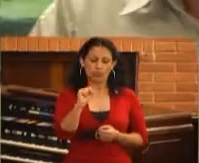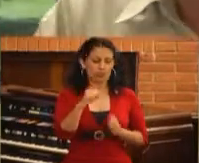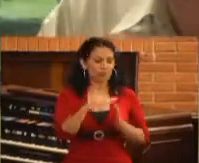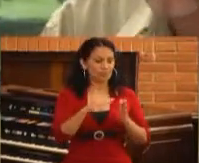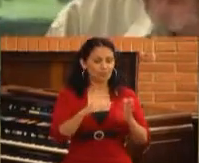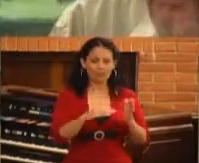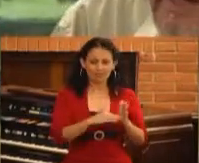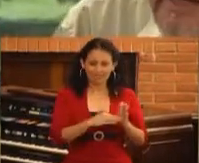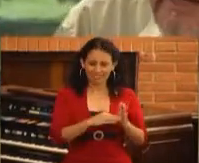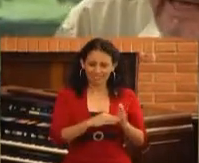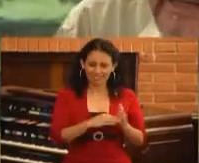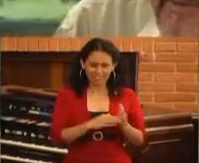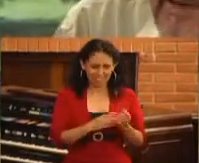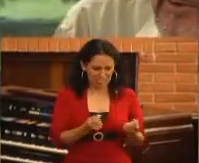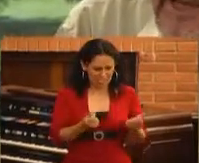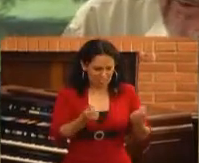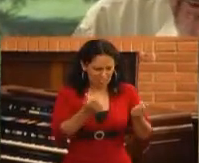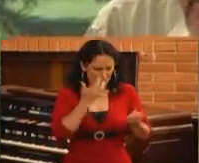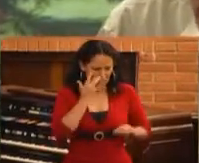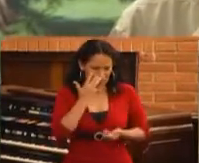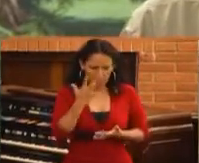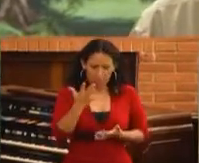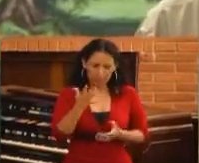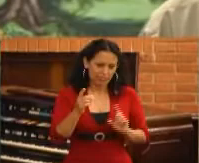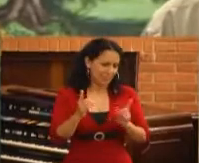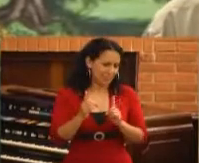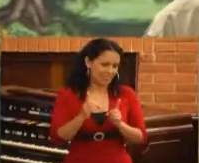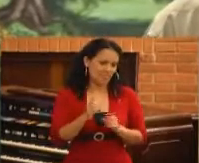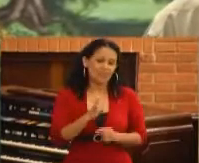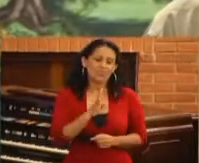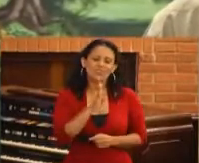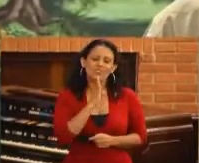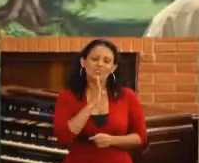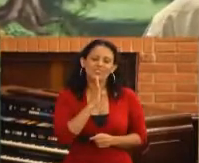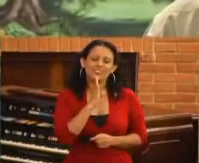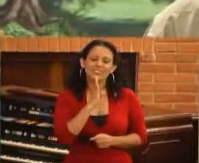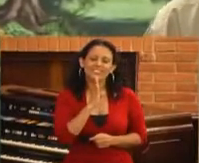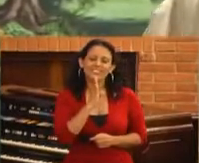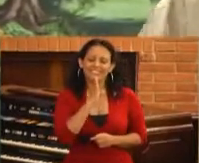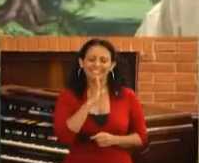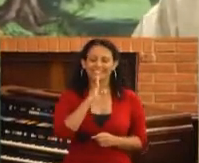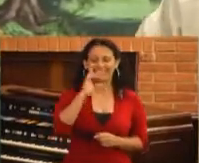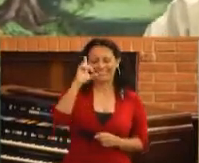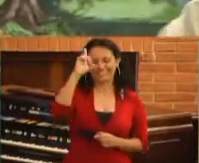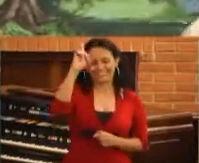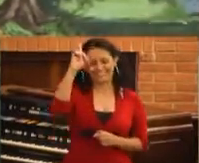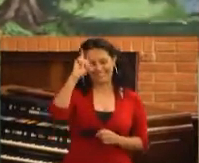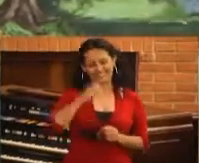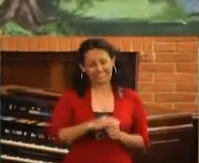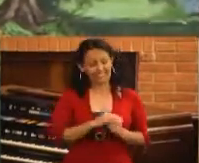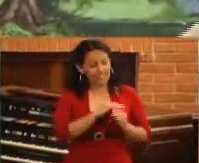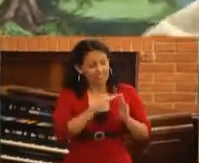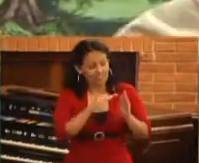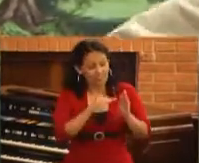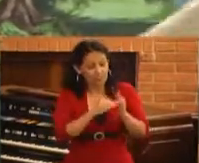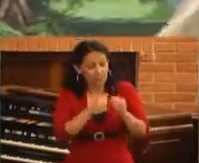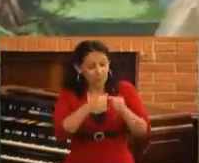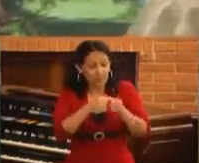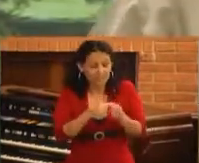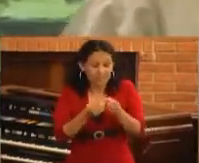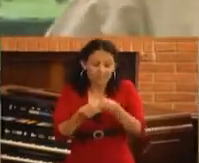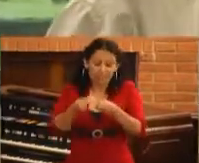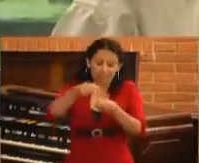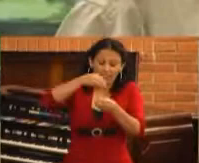Que tesouros são esses da sabedoria e do conhecimento? Todos estão ocultos aonde? Quem foi que